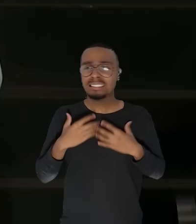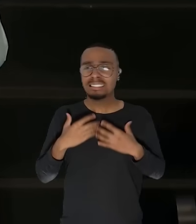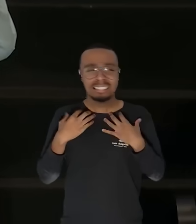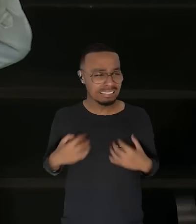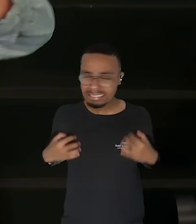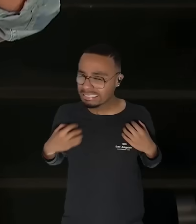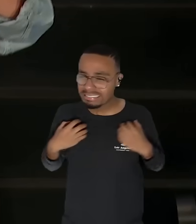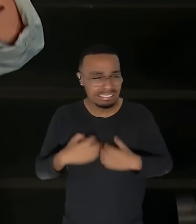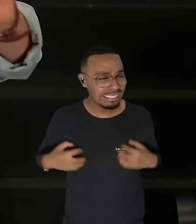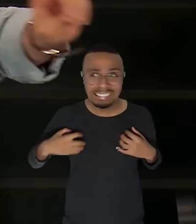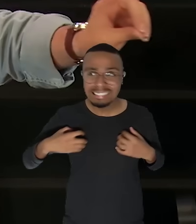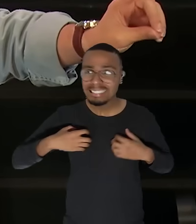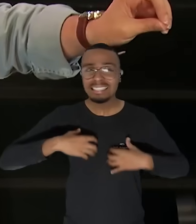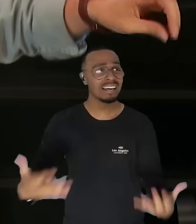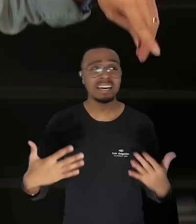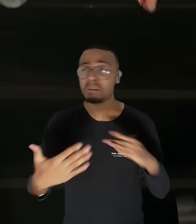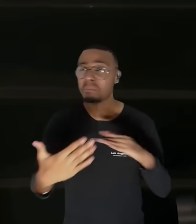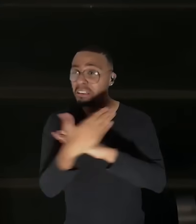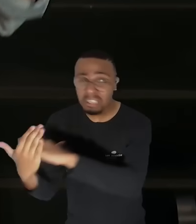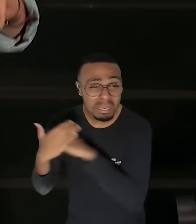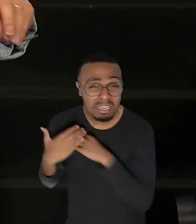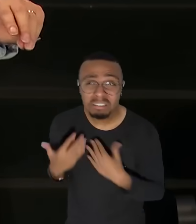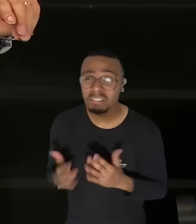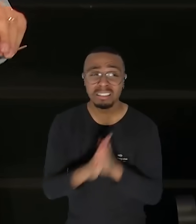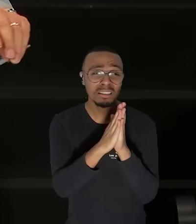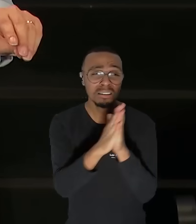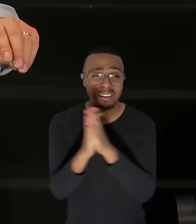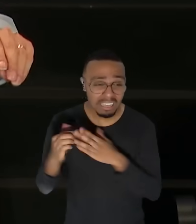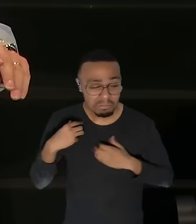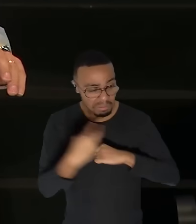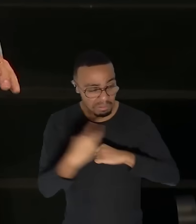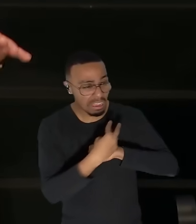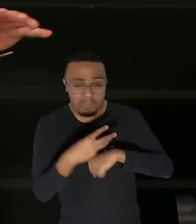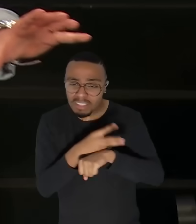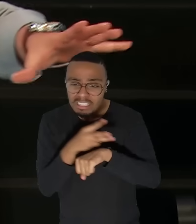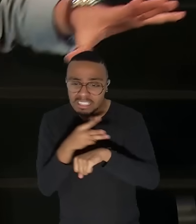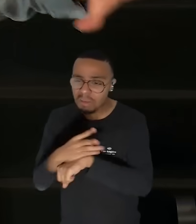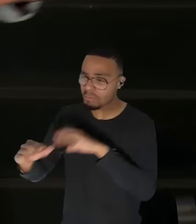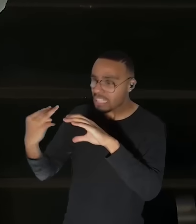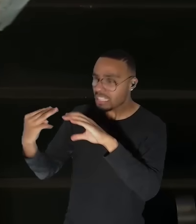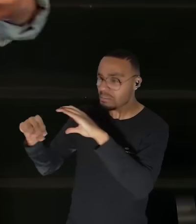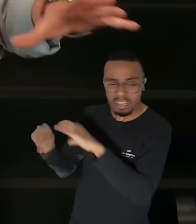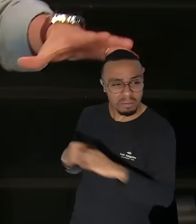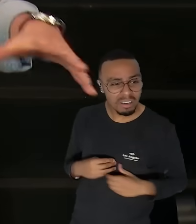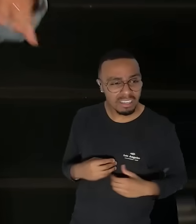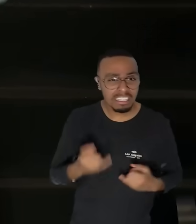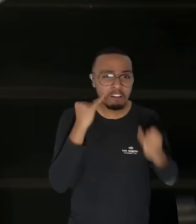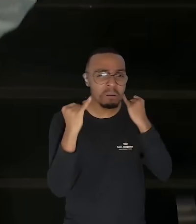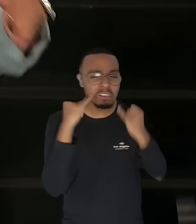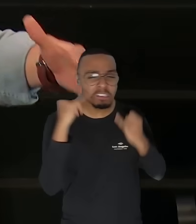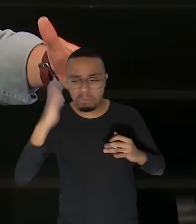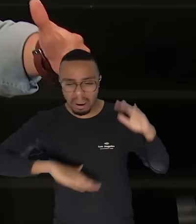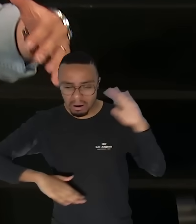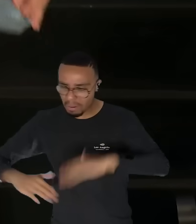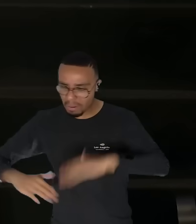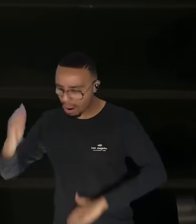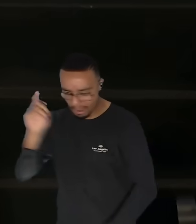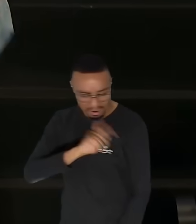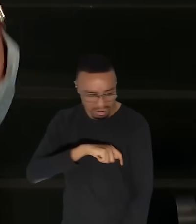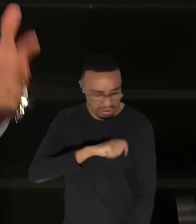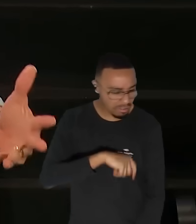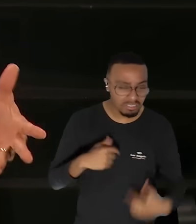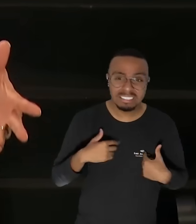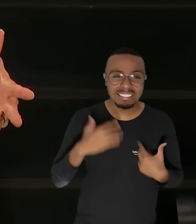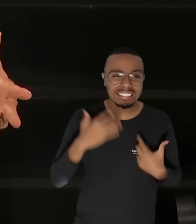mão para você, há uma bagunça dos infernos, o WhatsApp não para, é má notícia o tempo todo, há uma tempestade, você não sabe o que fazer, não